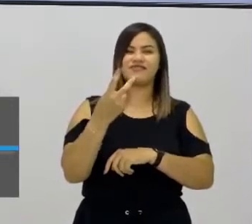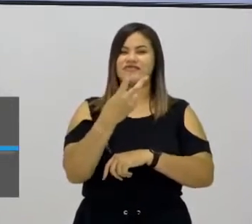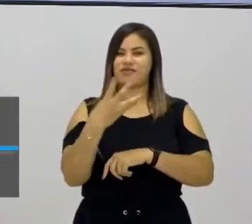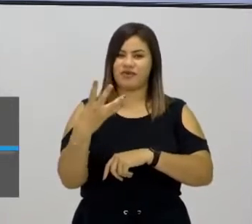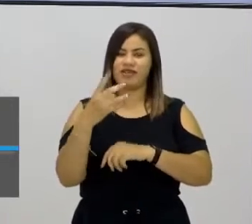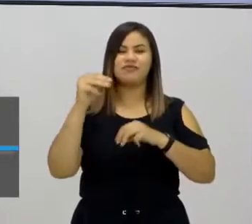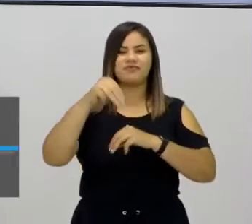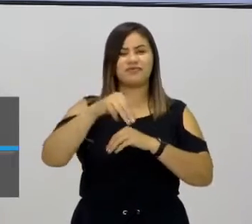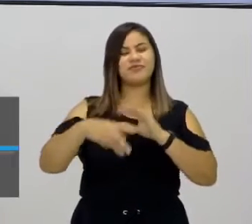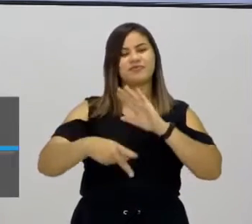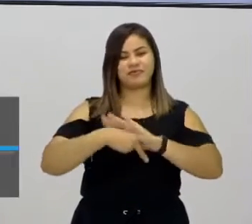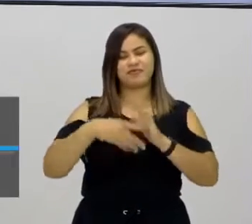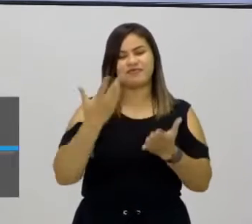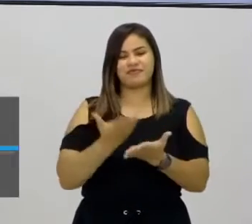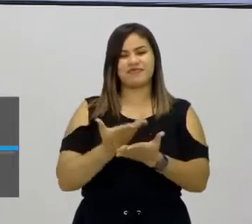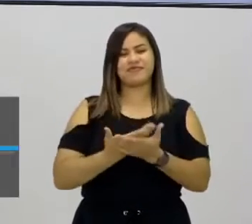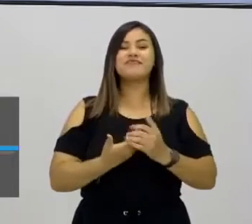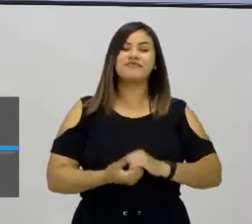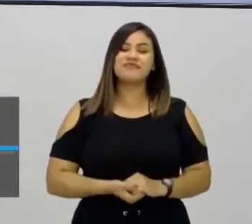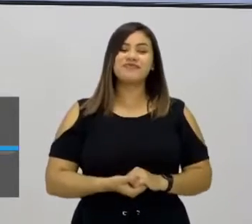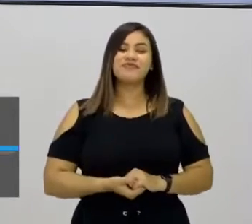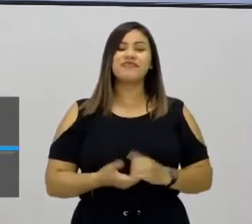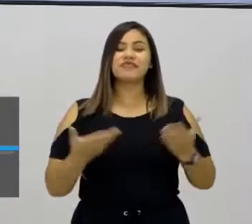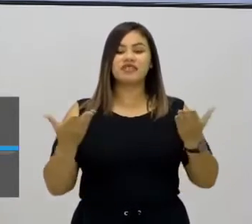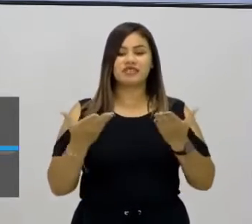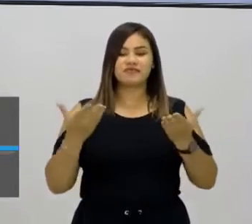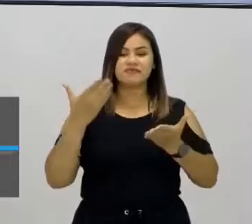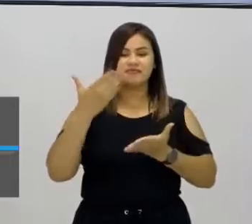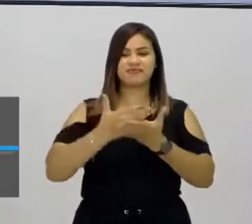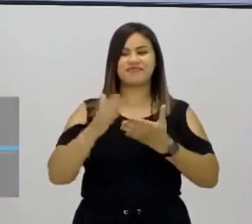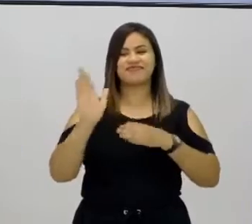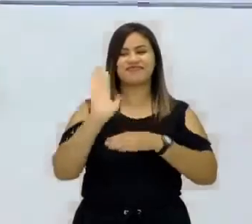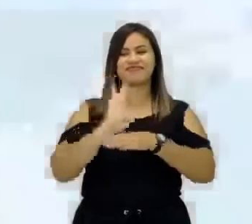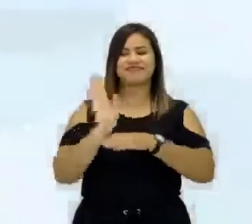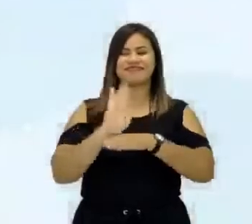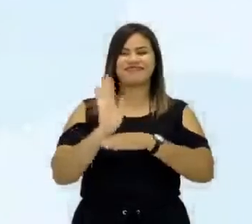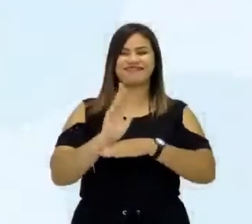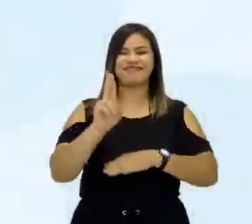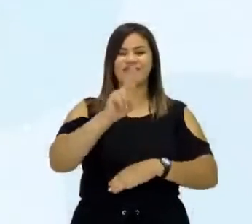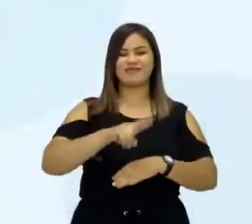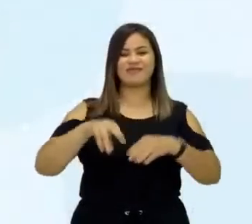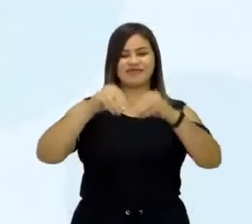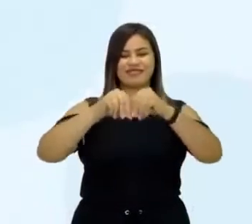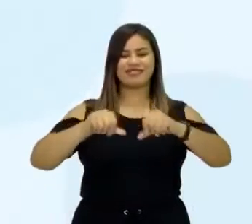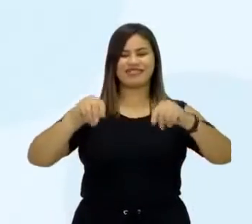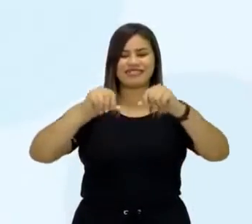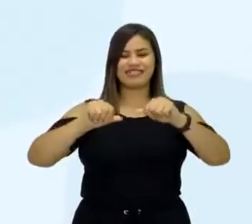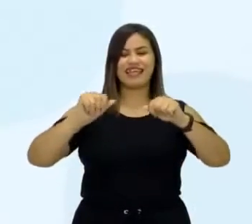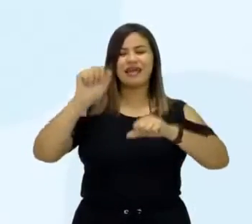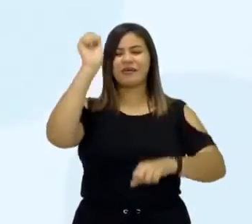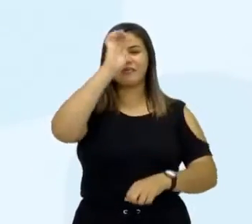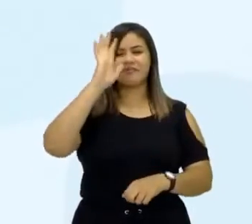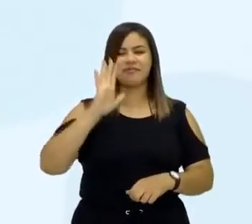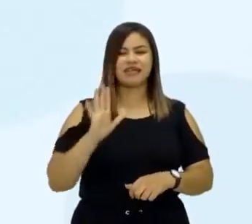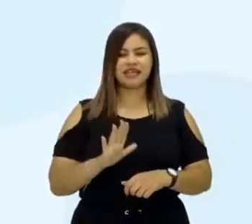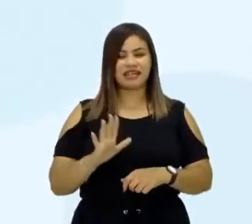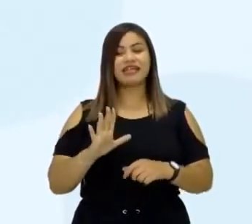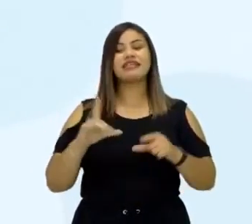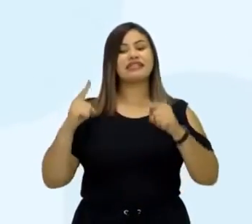minutos que a gente tem de aula, e nós vamos começar aí com um vídeo, né, falando aí do uso das terras brasileiras e a importância